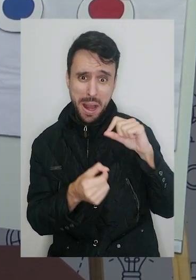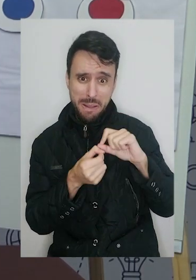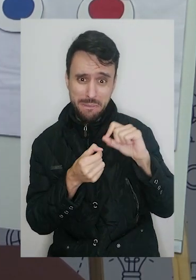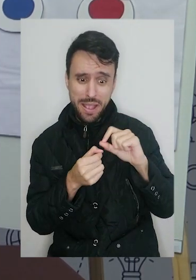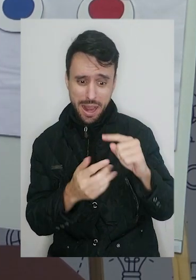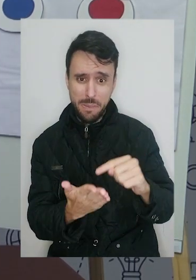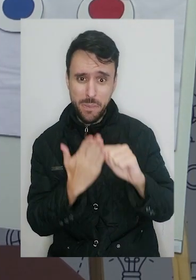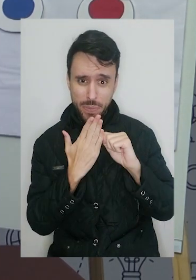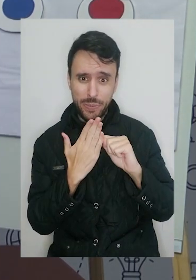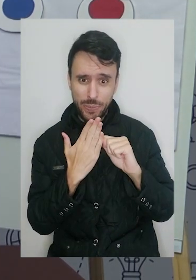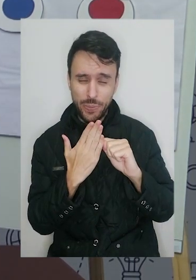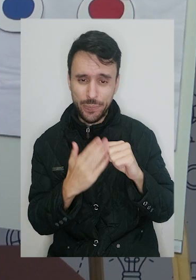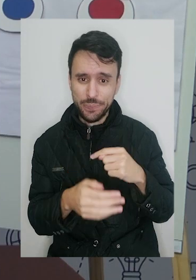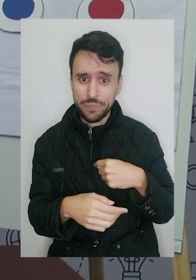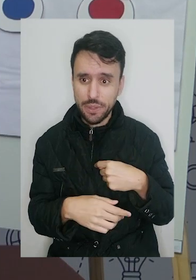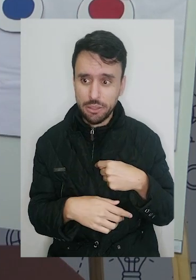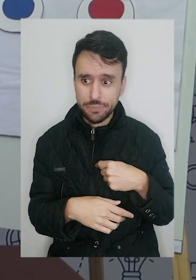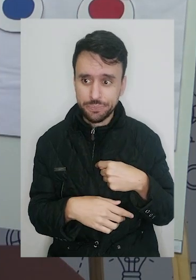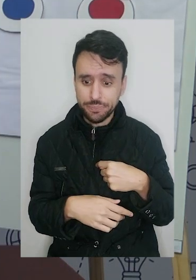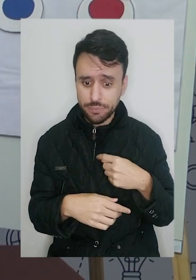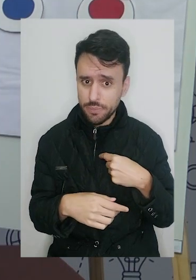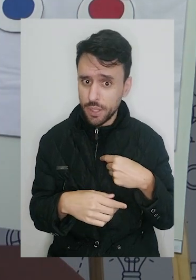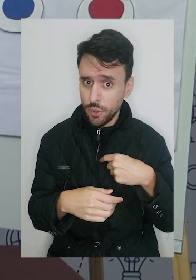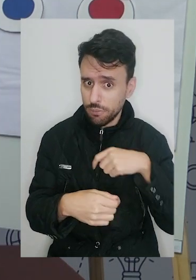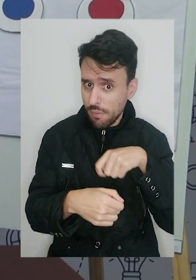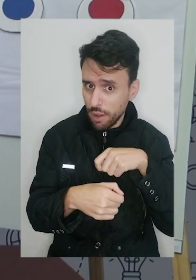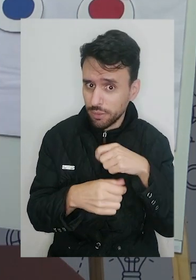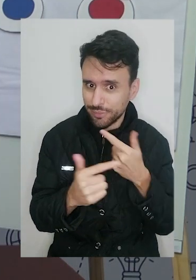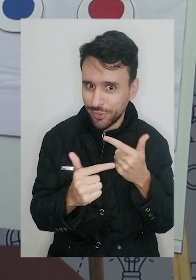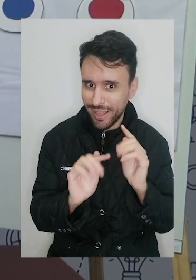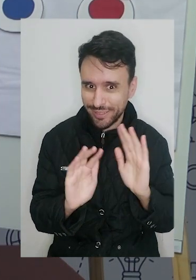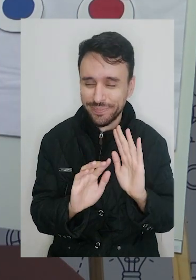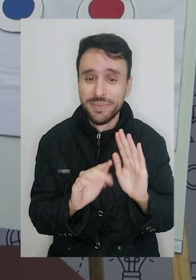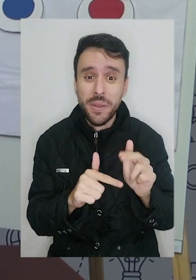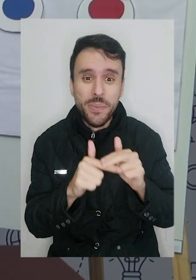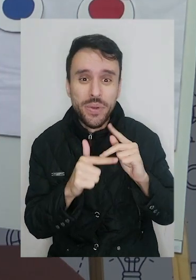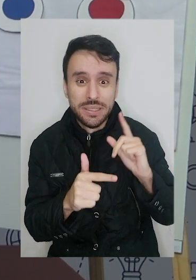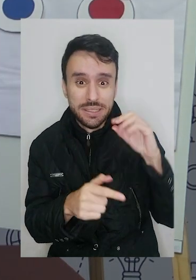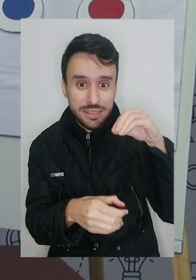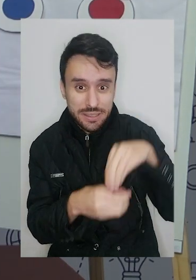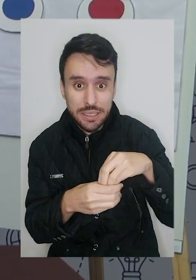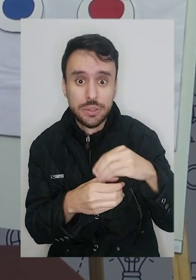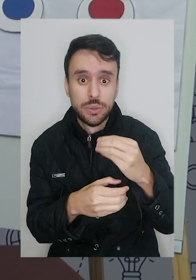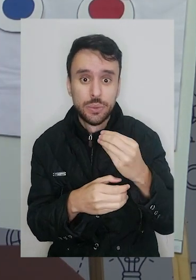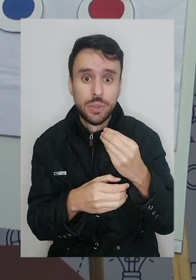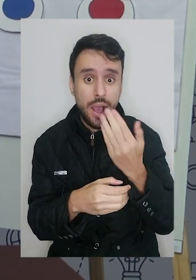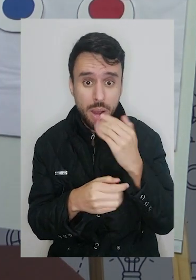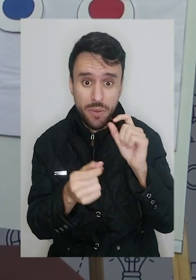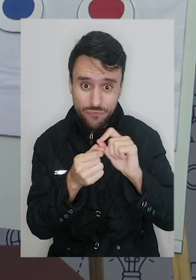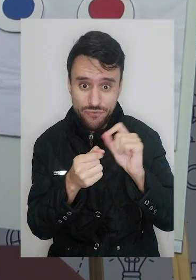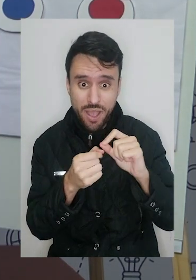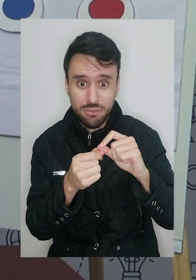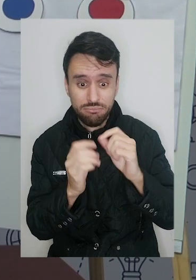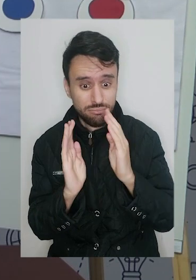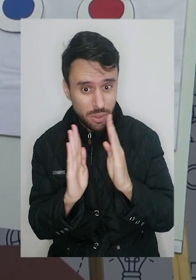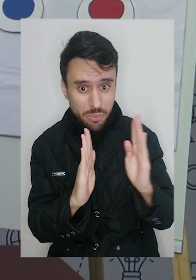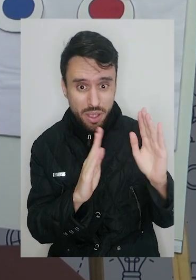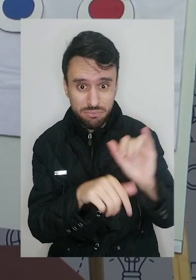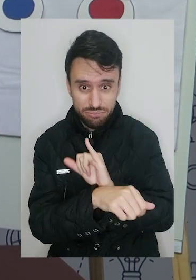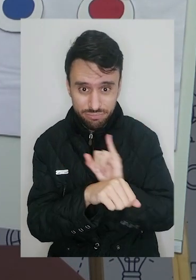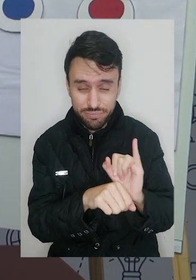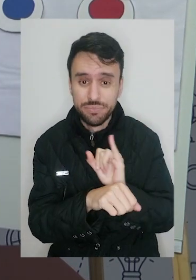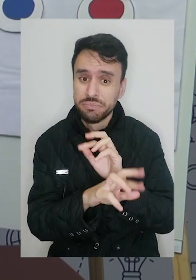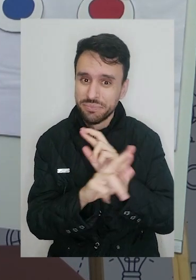que eu emprestei dela pra mostrar pra vocês. Eu não tenho, porque eu não sou muito boa. Mas colocou no alimento, já sabe a temperatura. Então, um